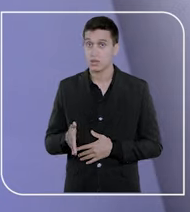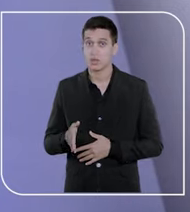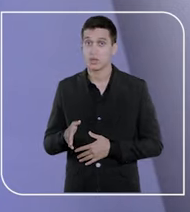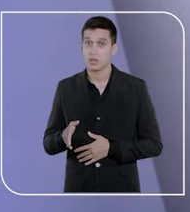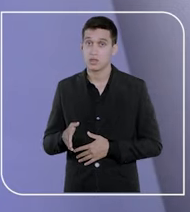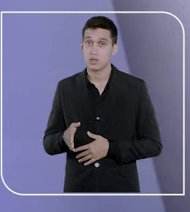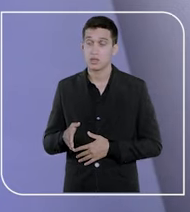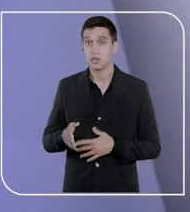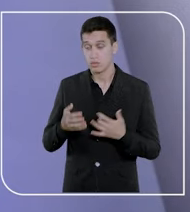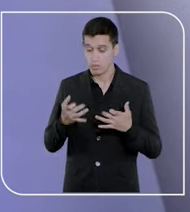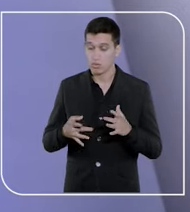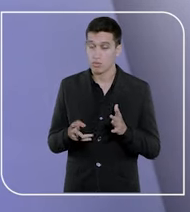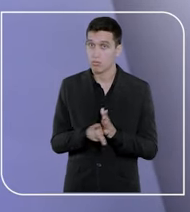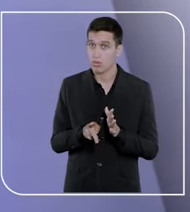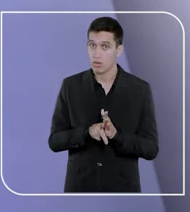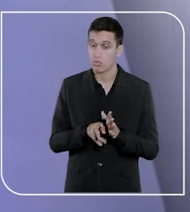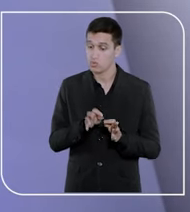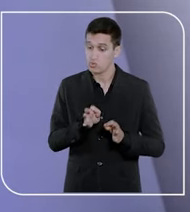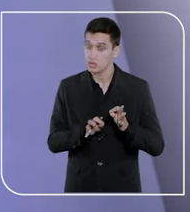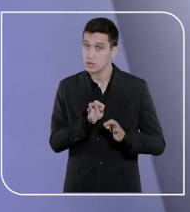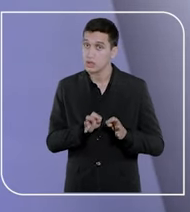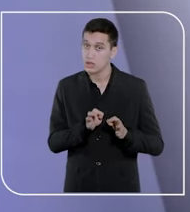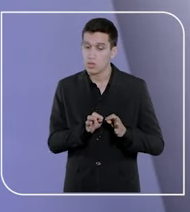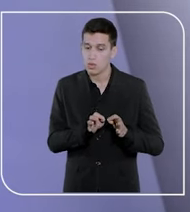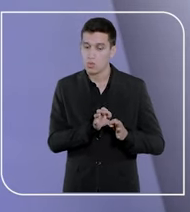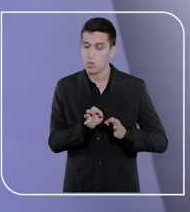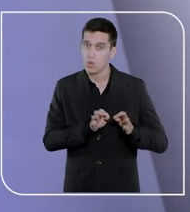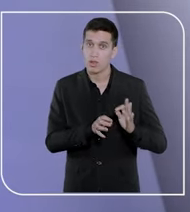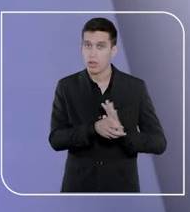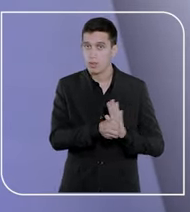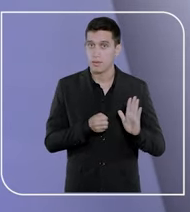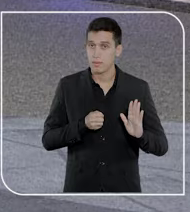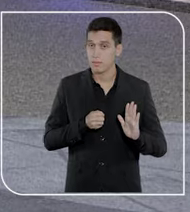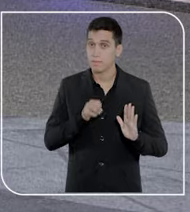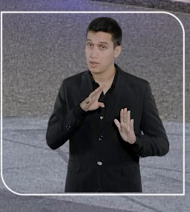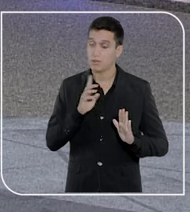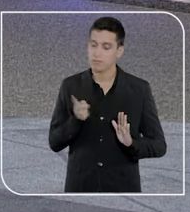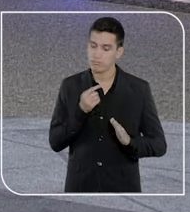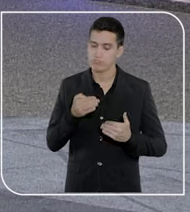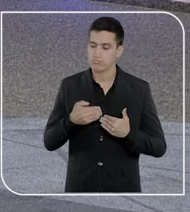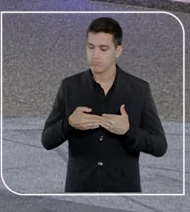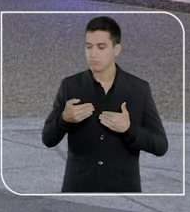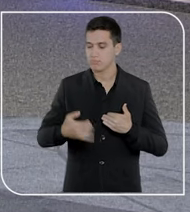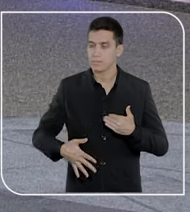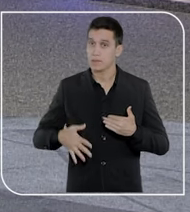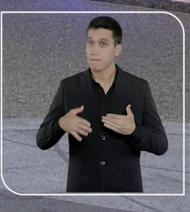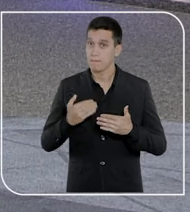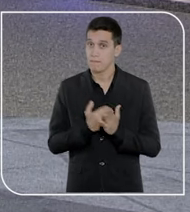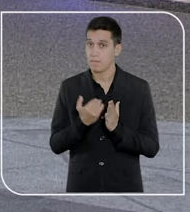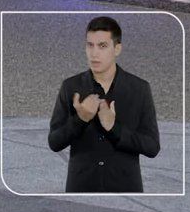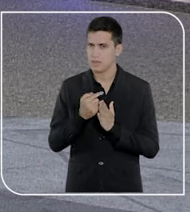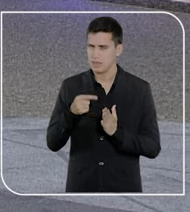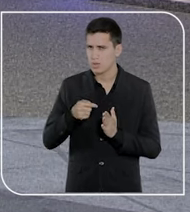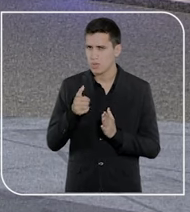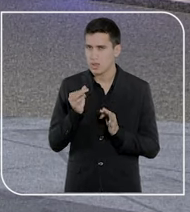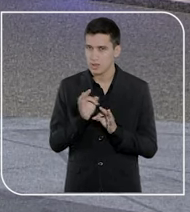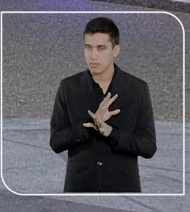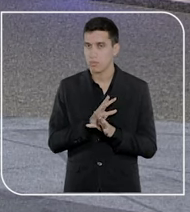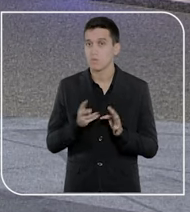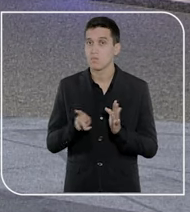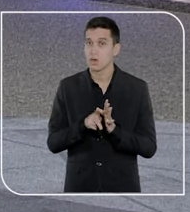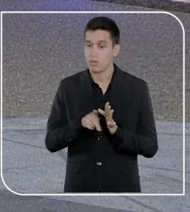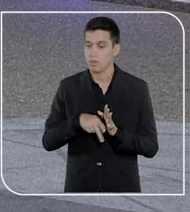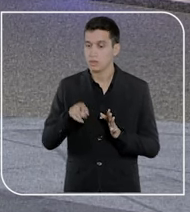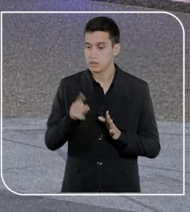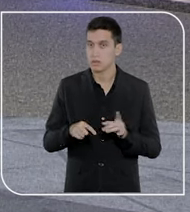sobre adjudicação, mas a gente vai agora se aprofundar um pouquinho nesse finalzinho aí de programa sobre esse ponto.